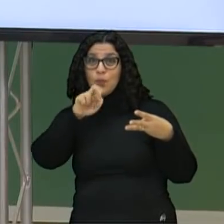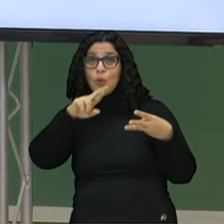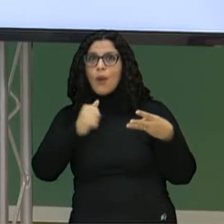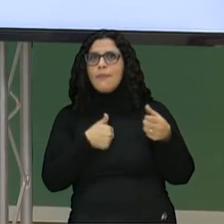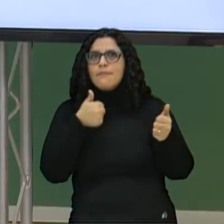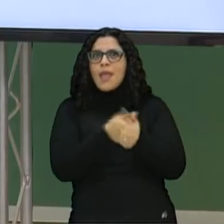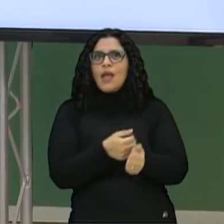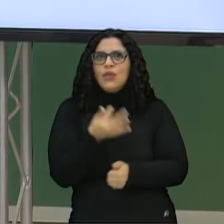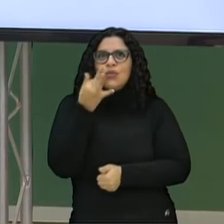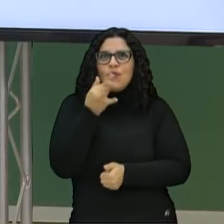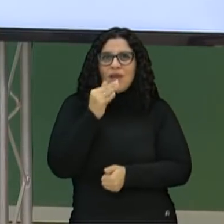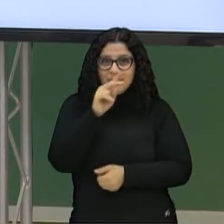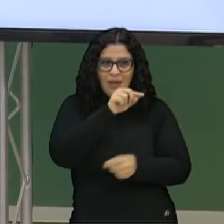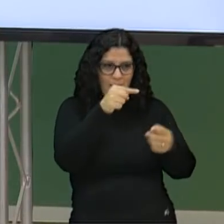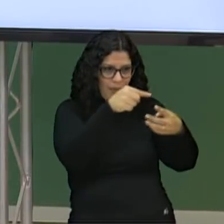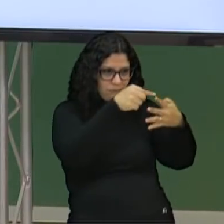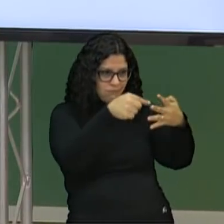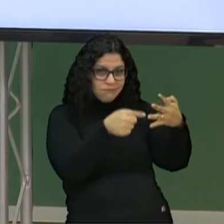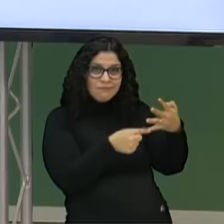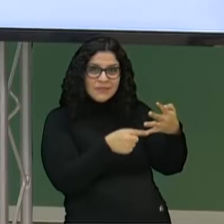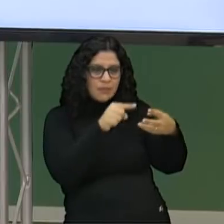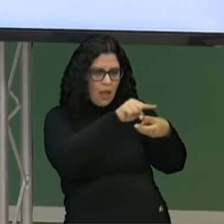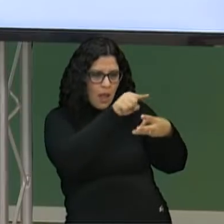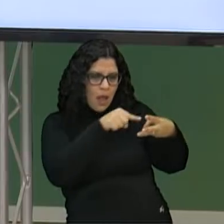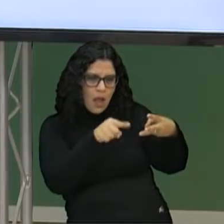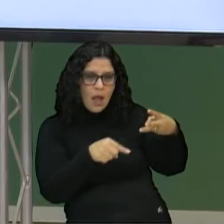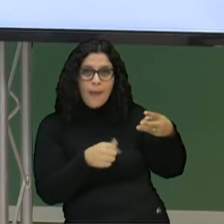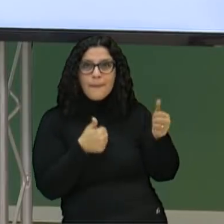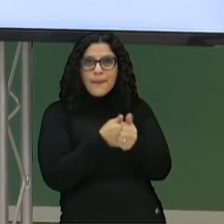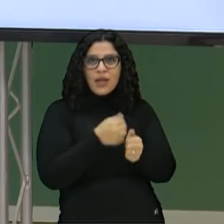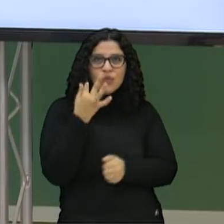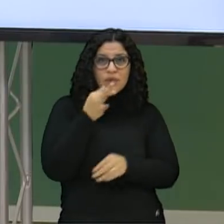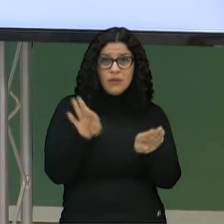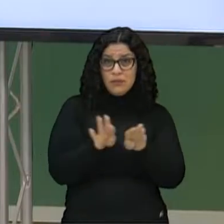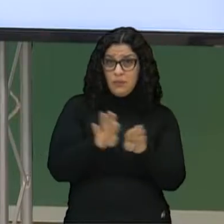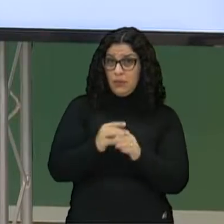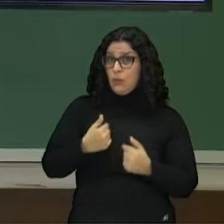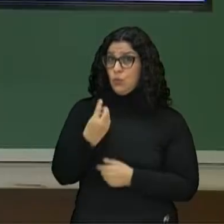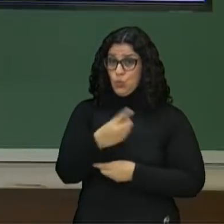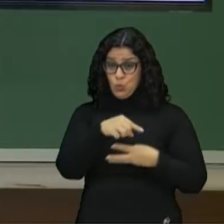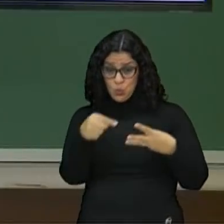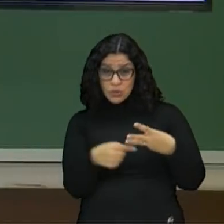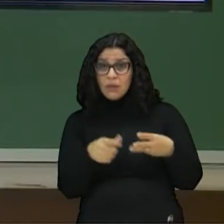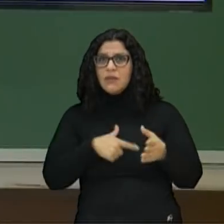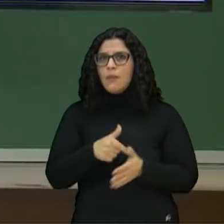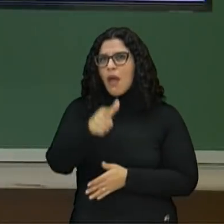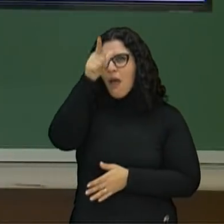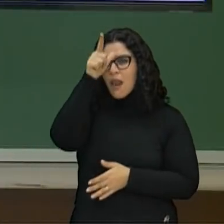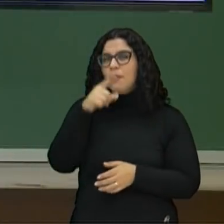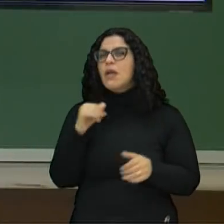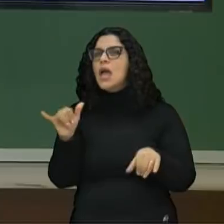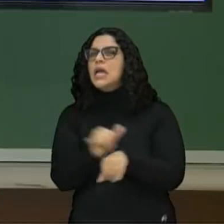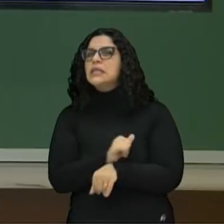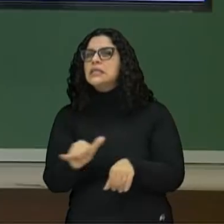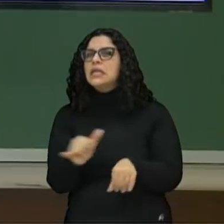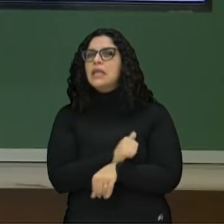a França? Holanda, Bélgica e Luxemburgo. Em todos os casos, a Alemanha usou a tática